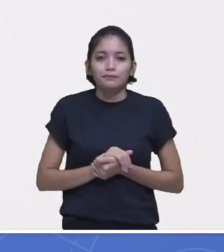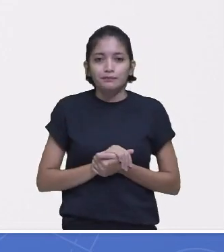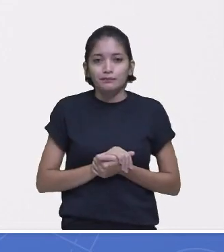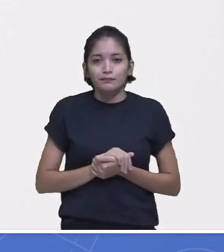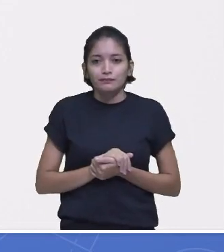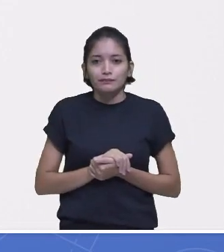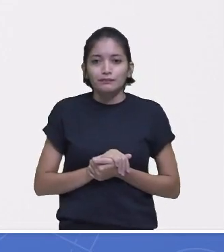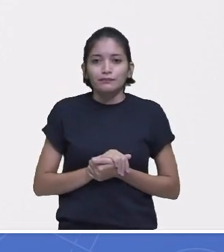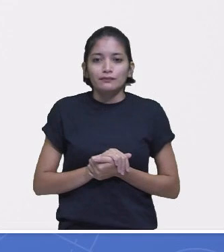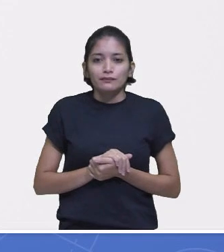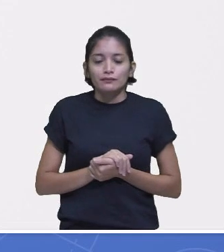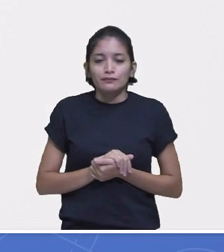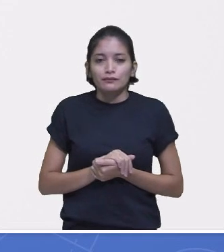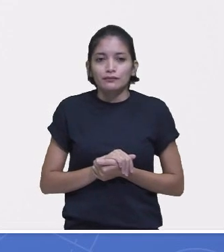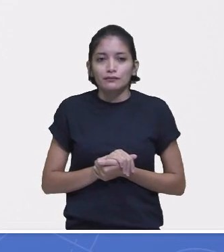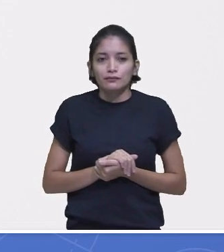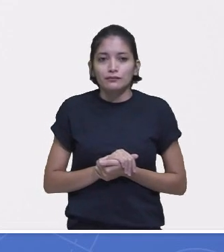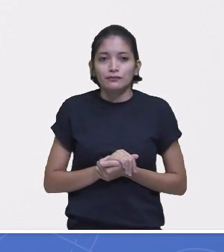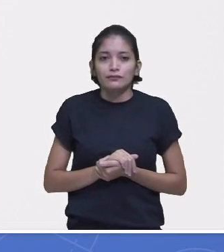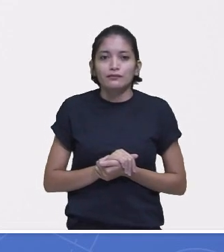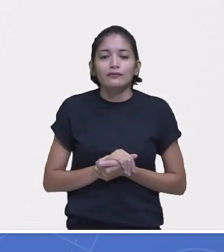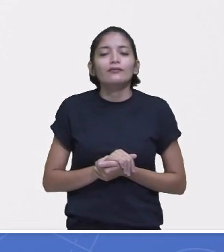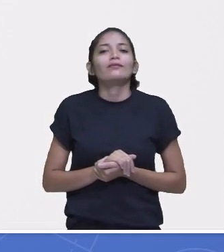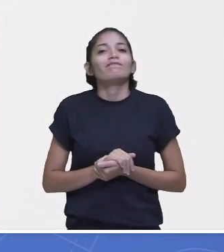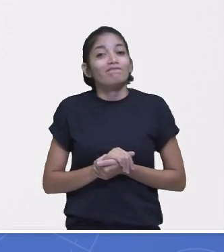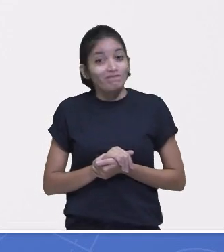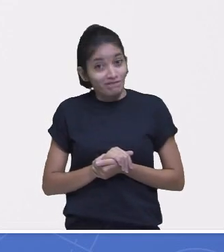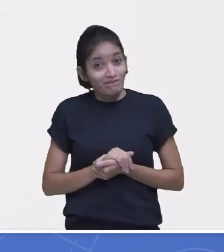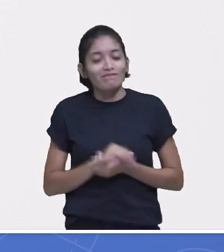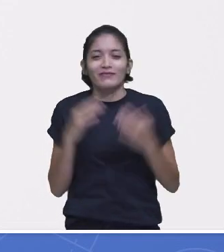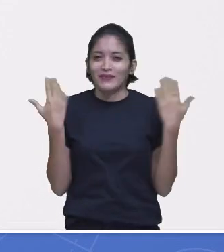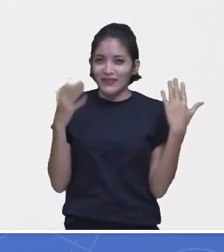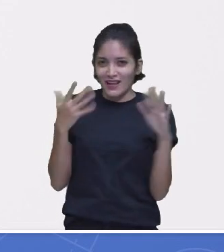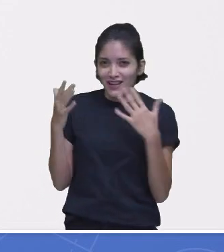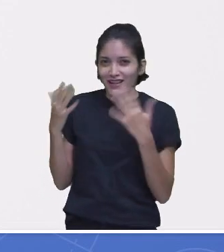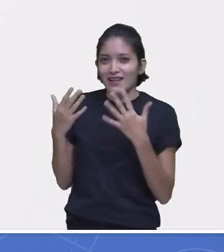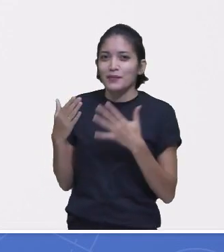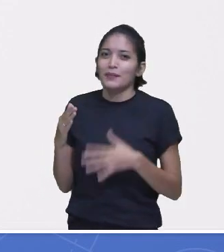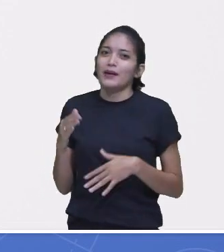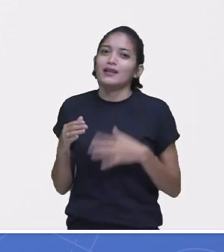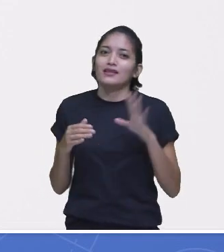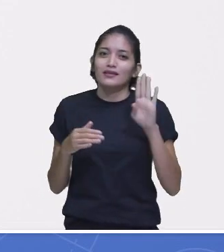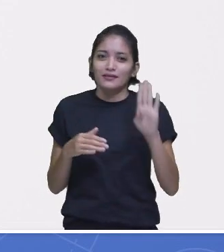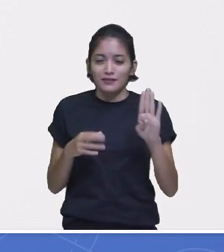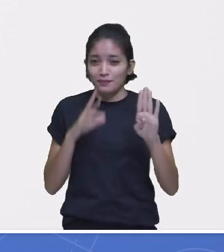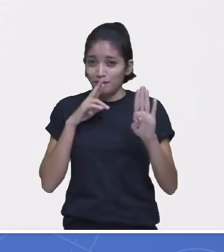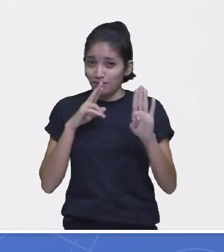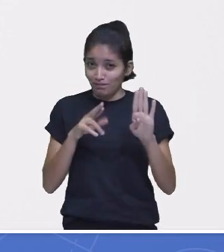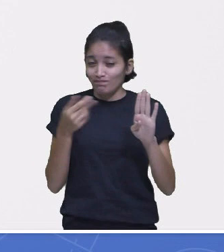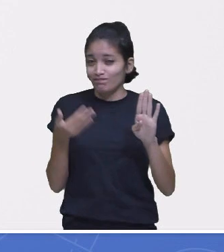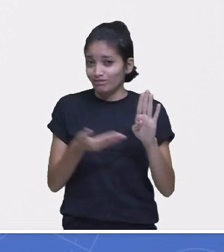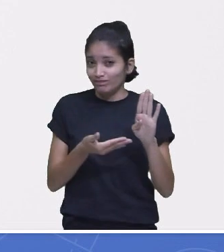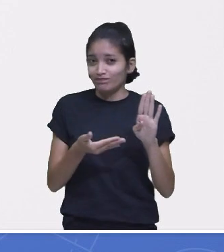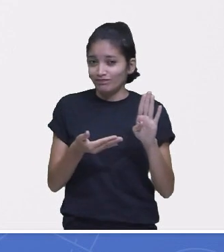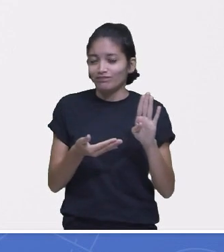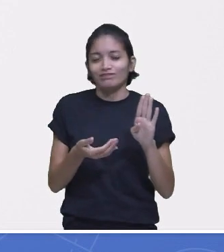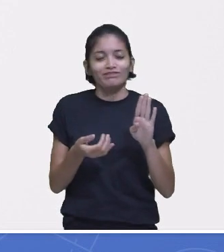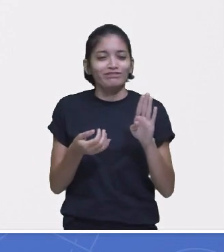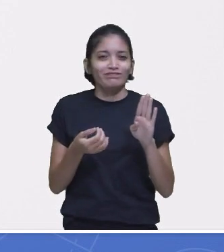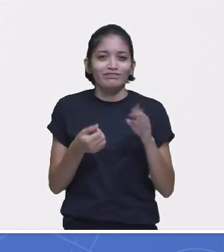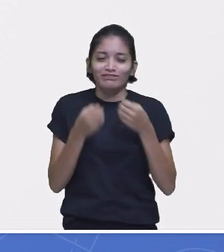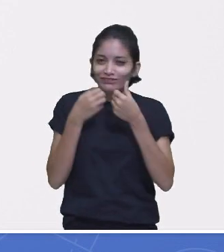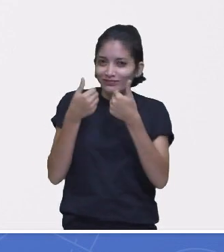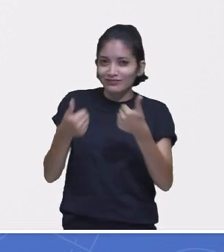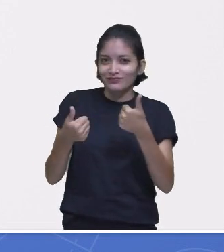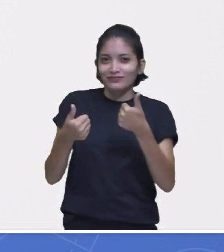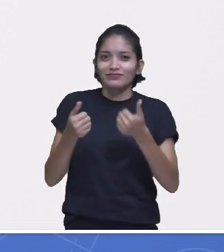E aí, no gabarito é... Opa! Parabéns, alternativa B. Muito bem, alunos. Muito